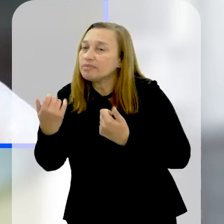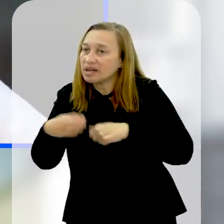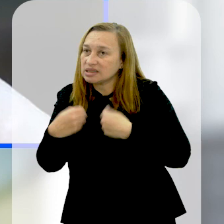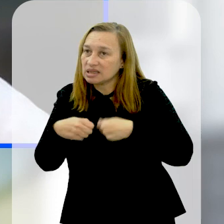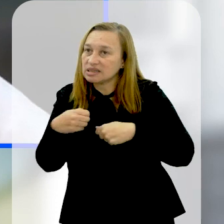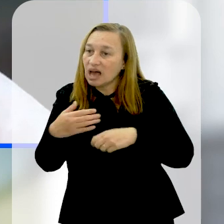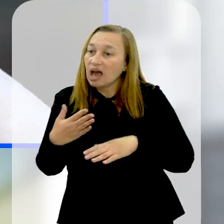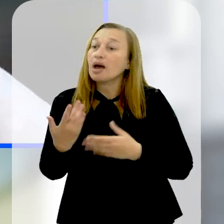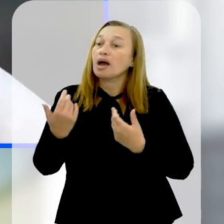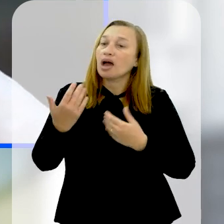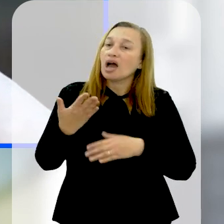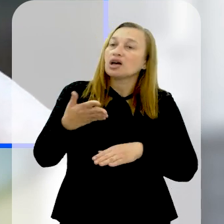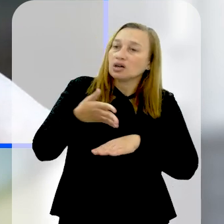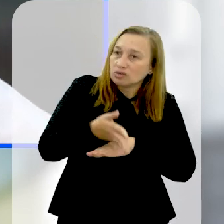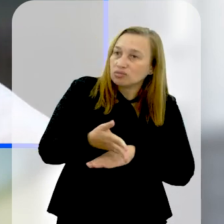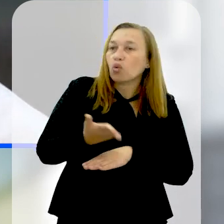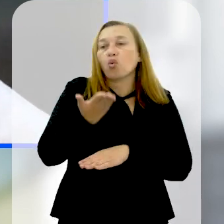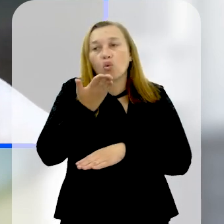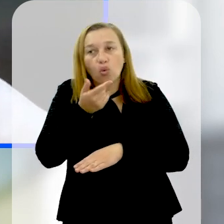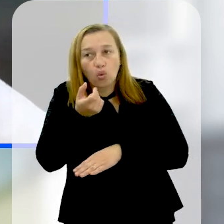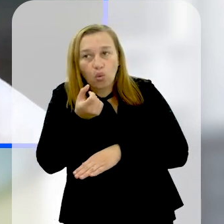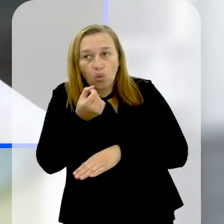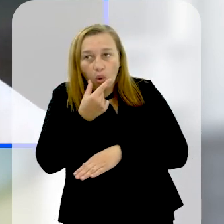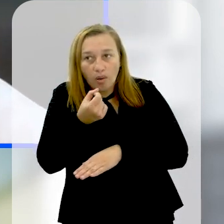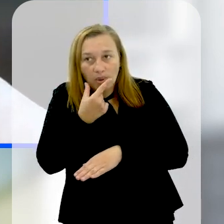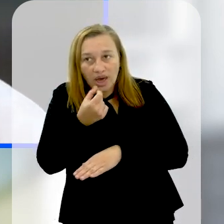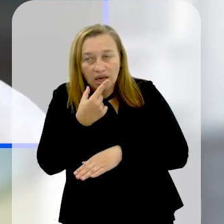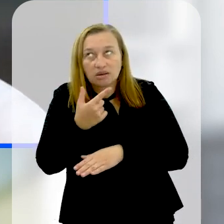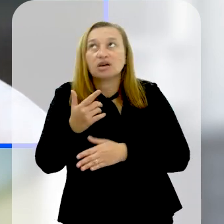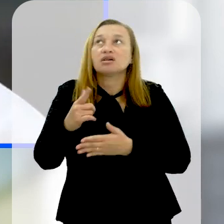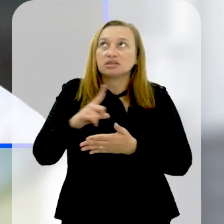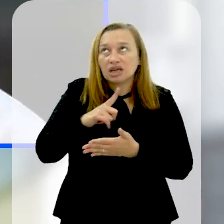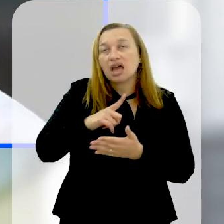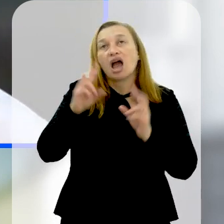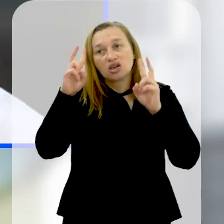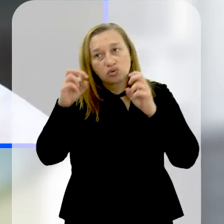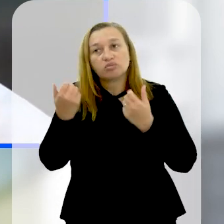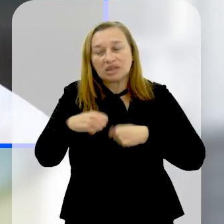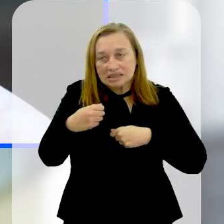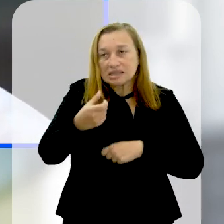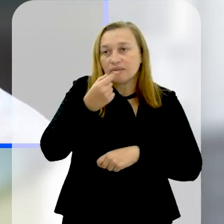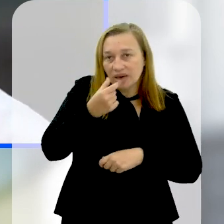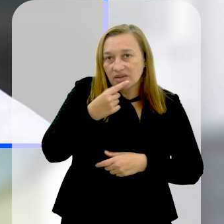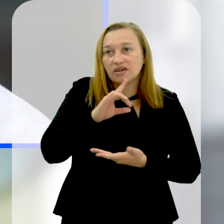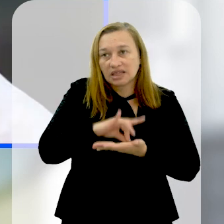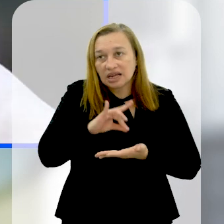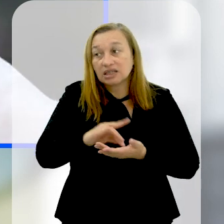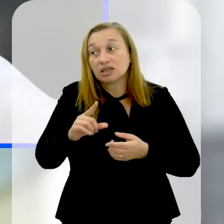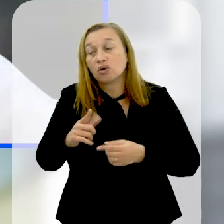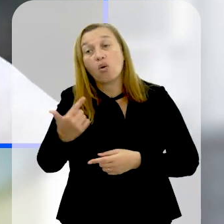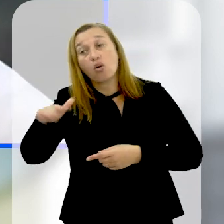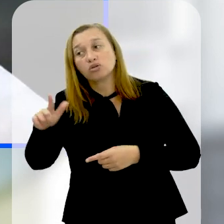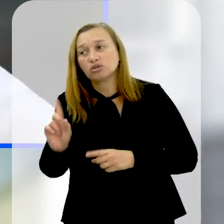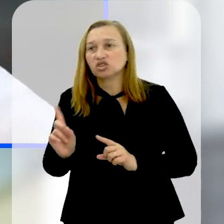se precisar, entra com medicamento, que tem casos que realmente tem que entrar com medicação, não tem jeito. Mas na maioria das vezes,